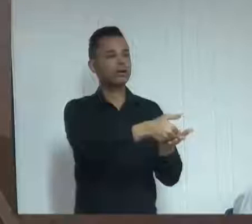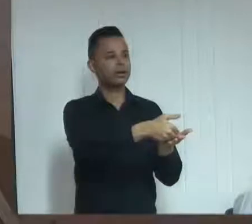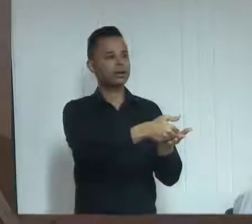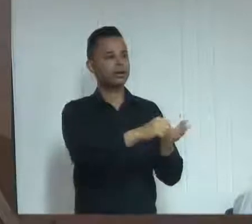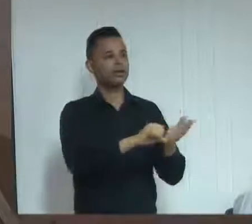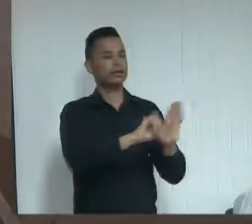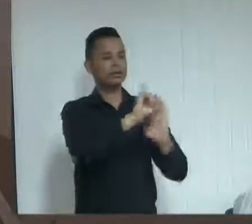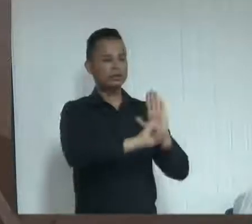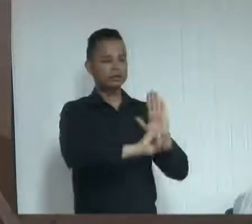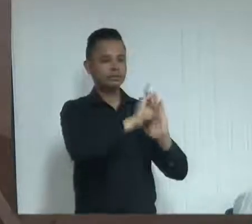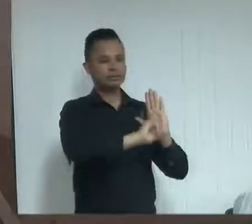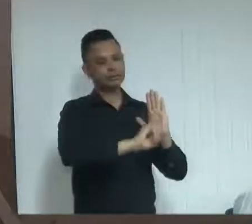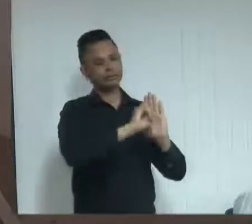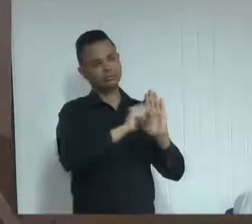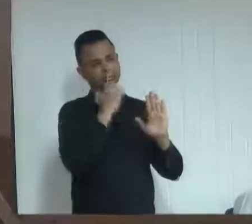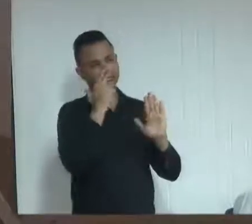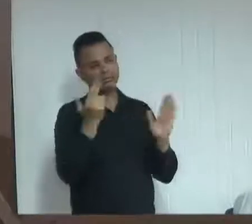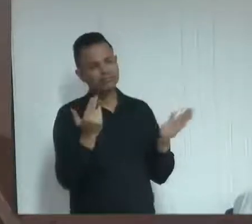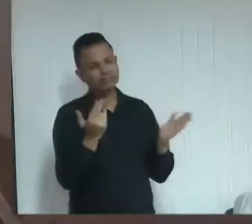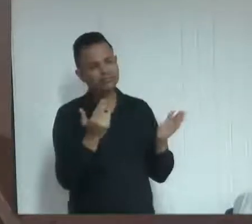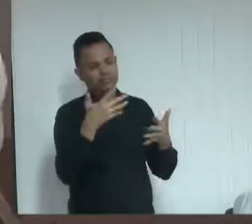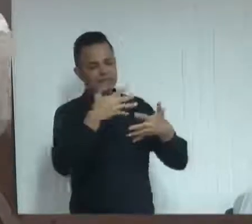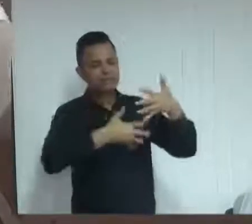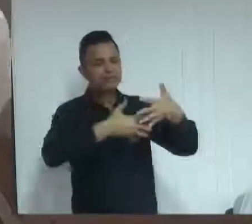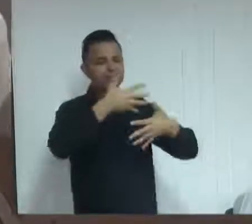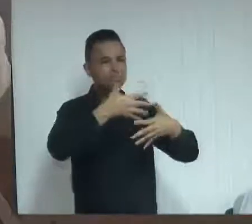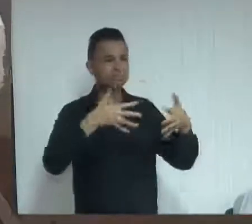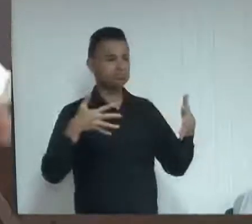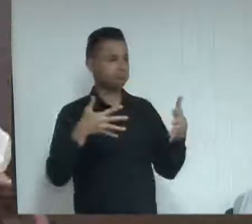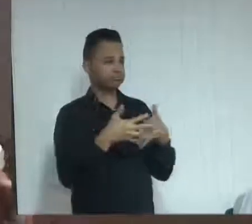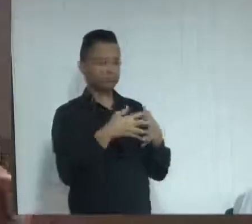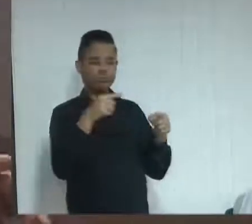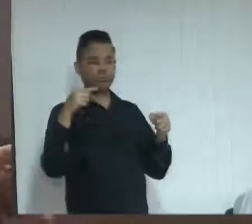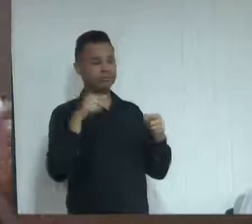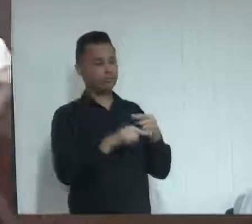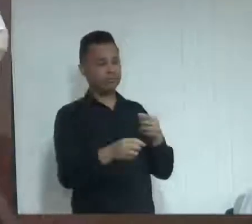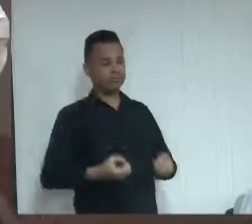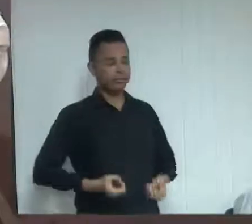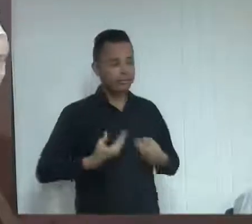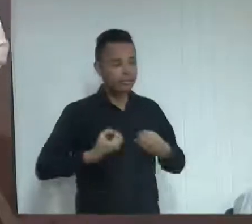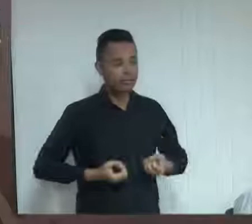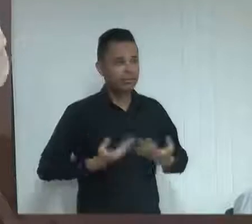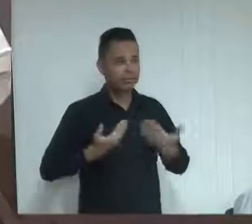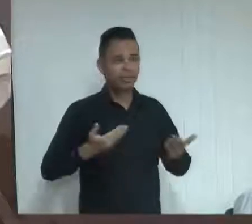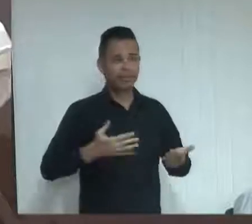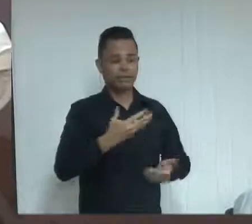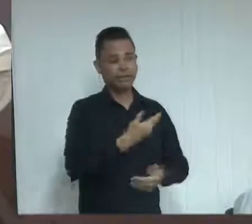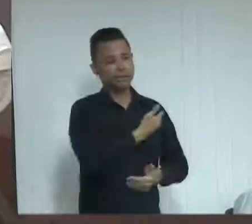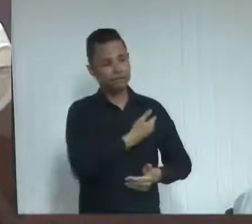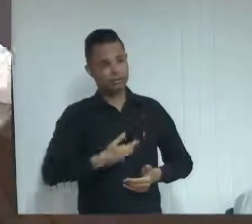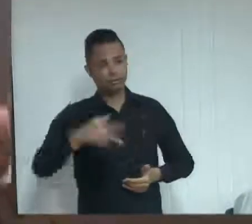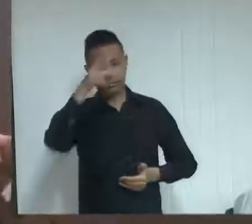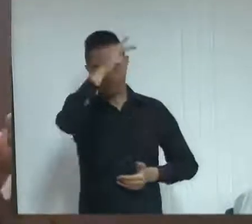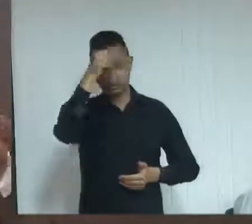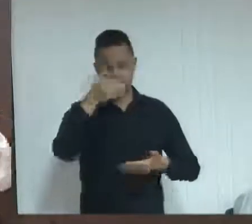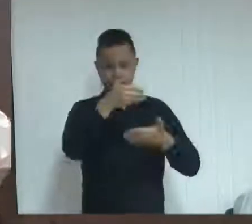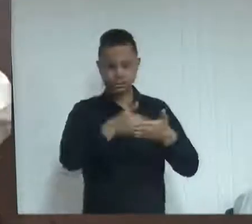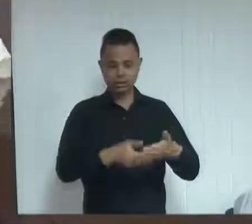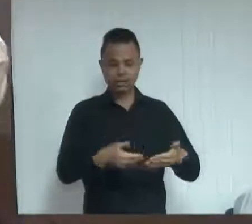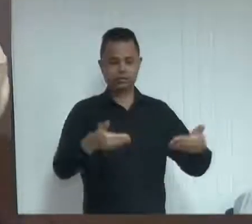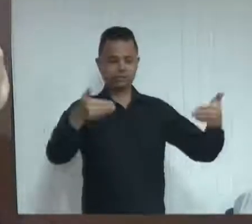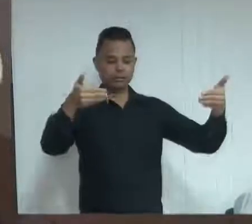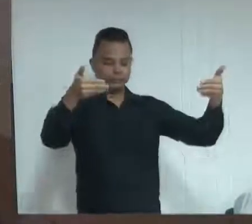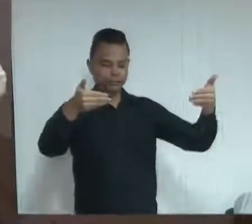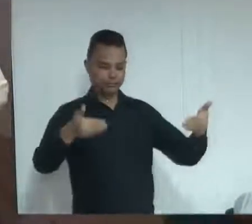orçamentário. Então, já me parece uma inconsistência de informações, porque a própria Prefeitura manda 2 documentos. Num documento ela